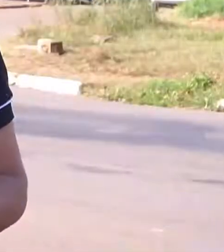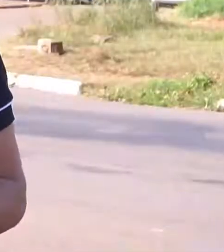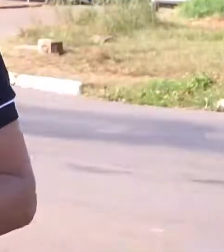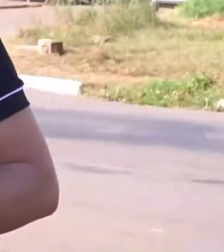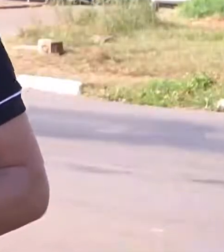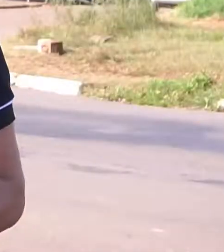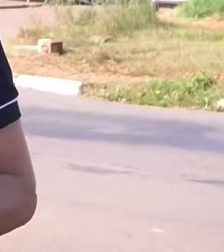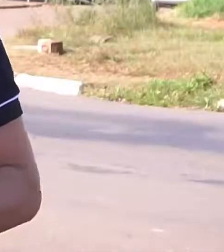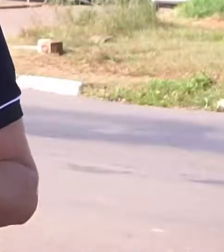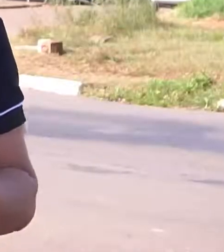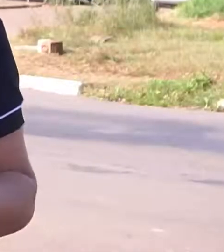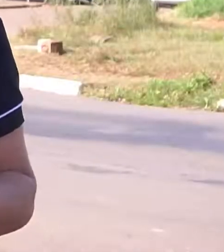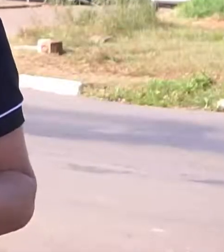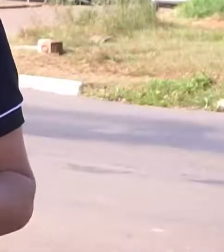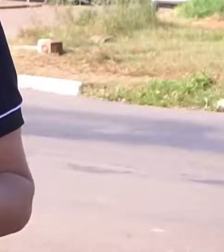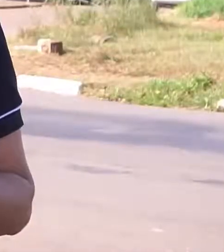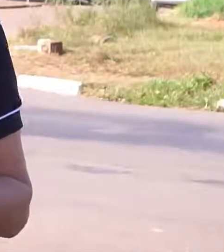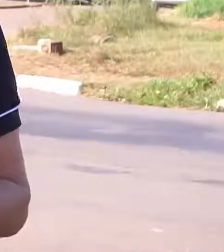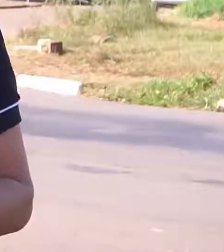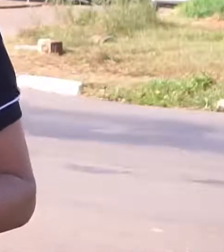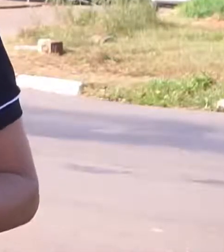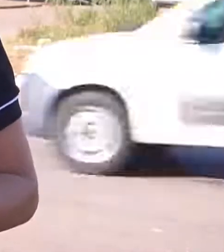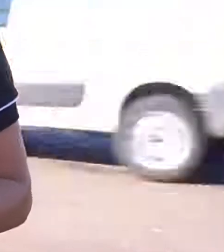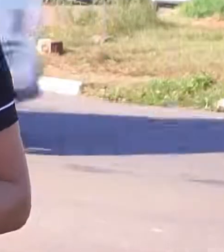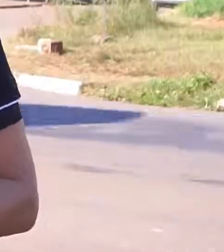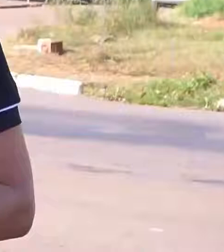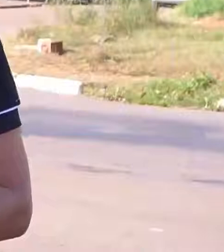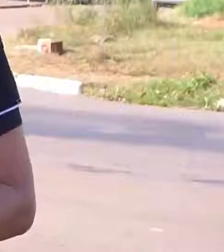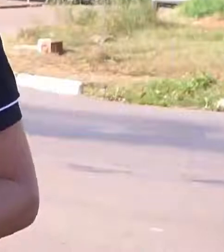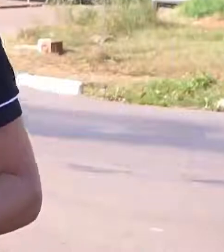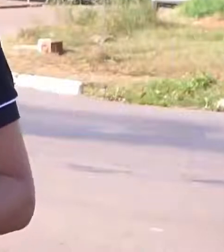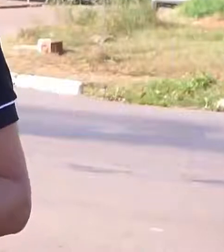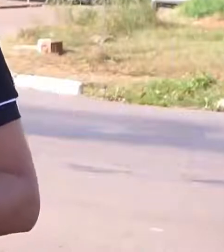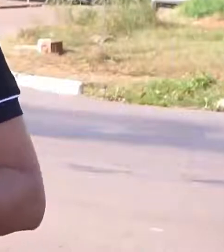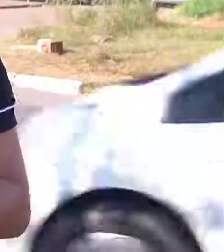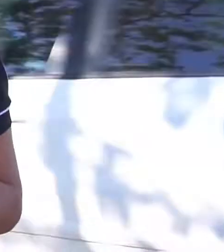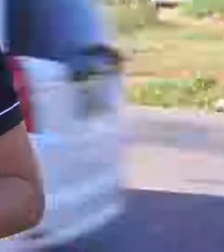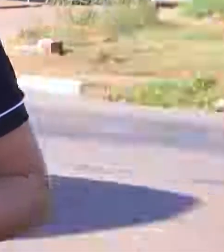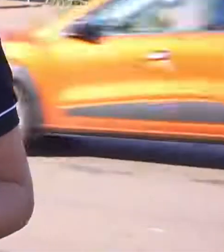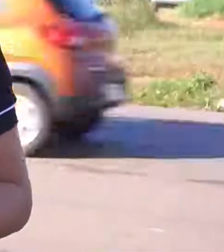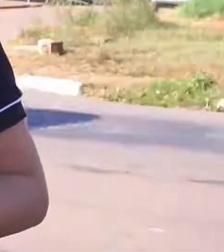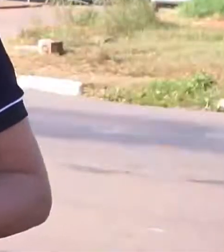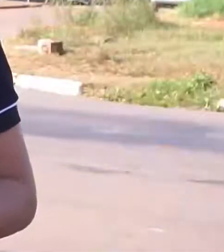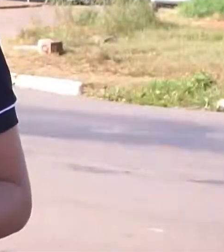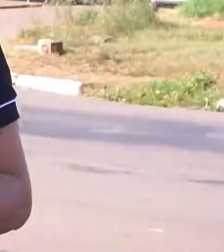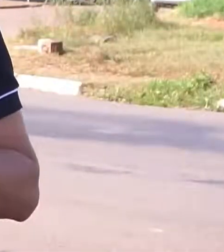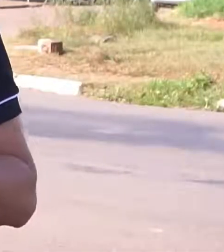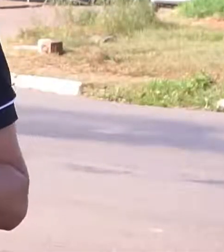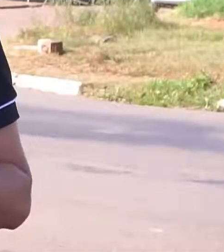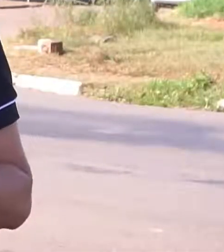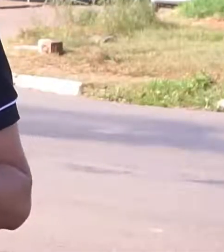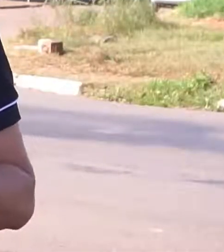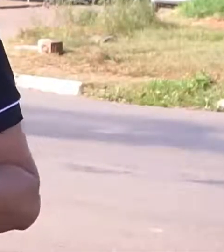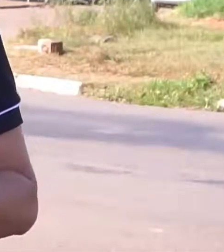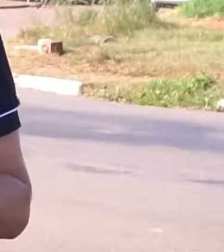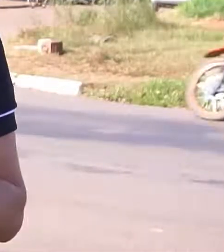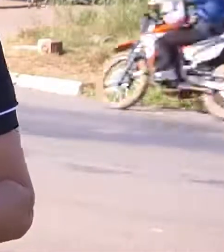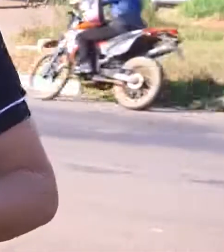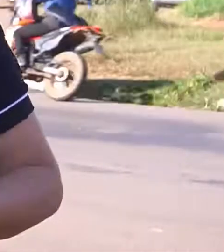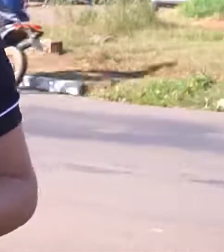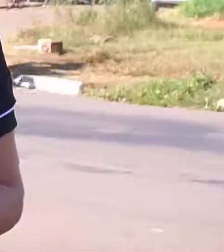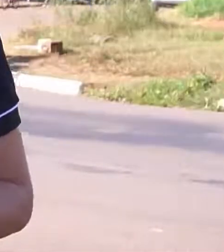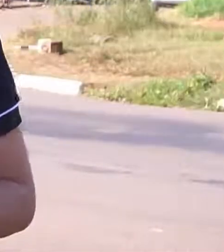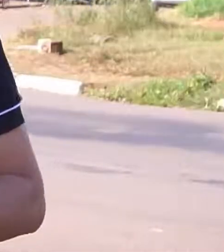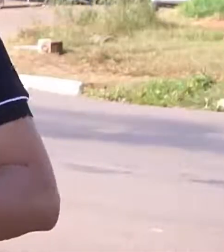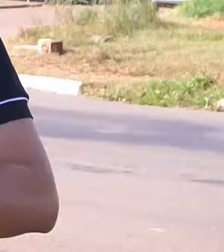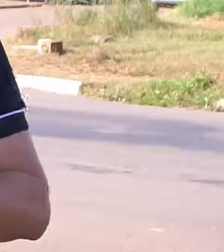idade, podem doar sangue. É preciso pesar no mínimo 50 quilos, estar em bom estado de saúde. O candidato também deve